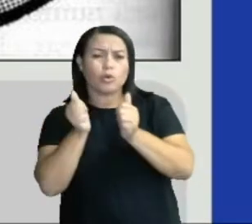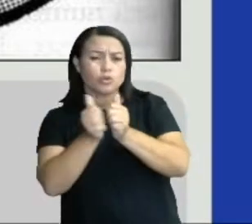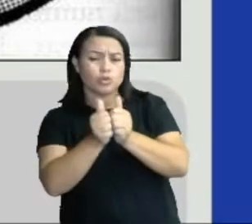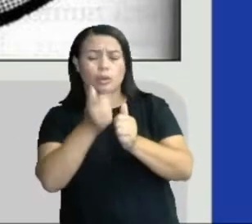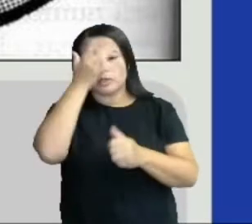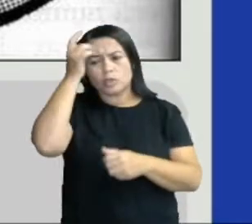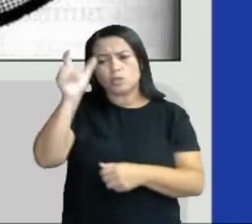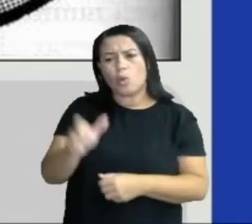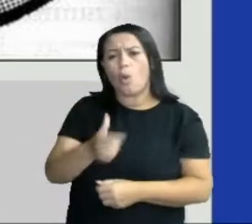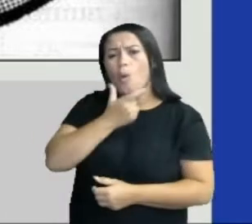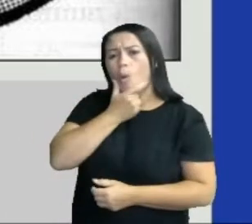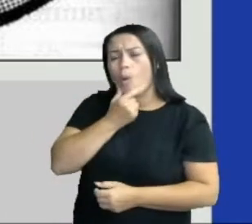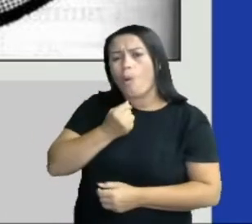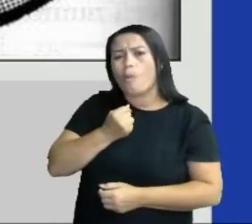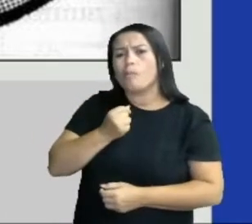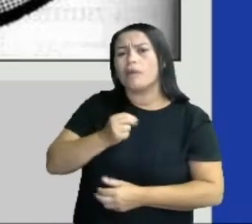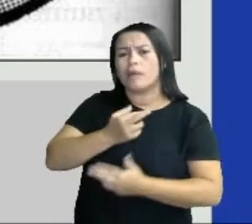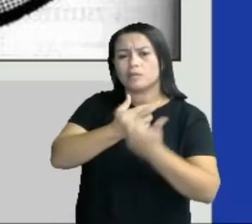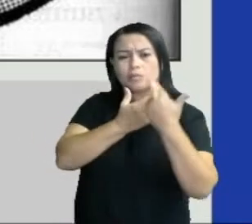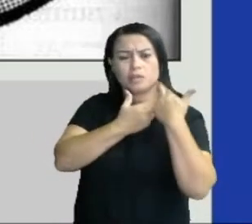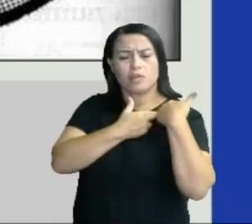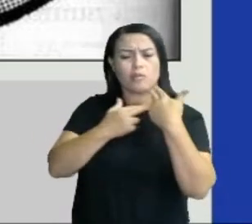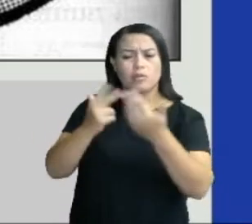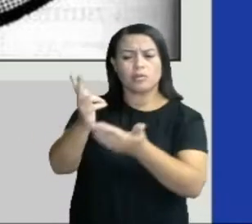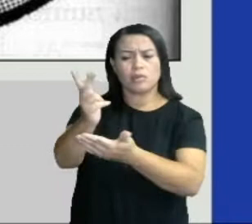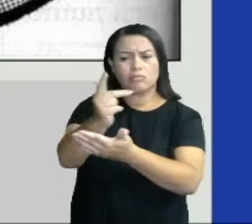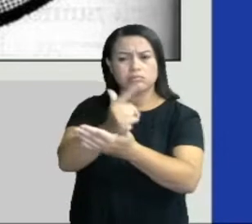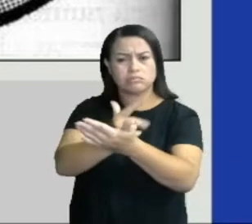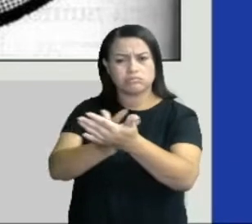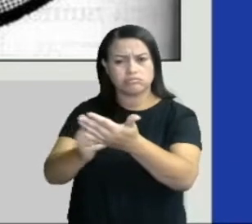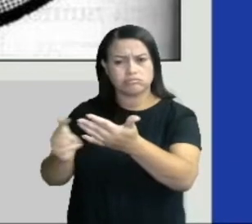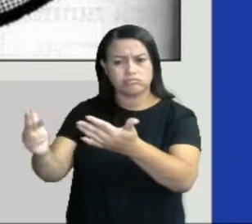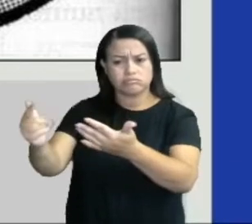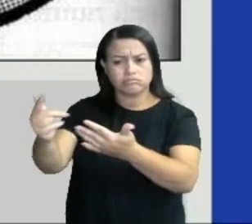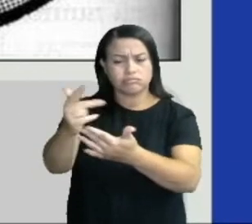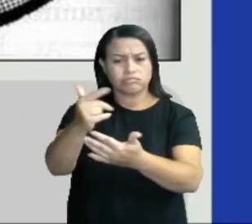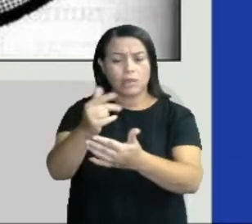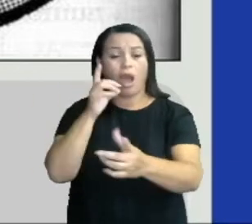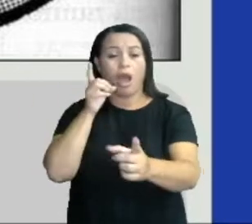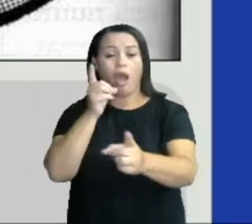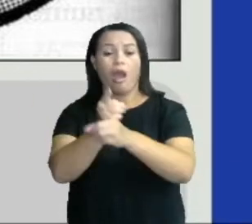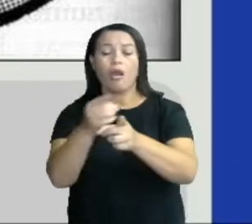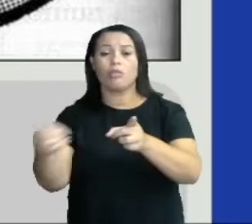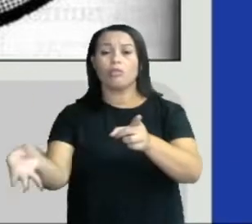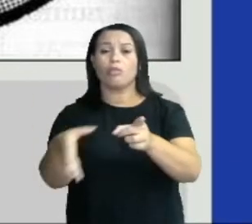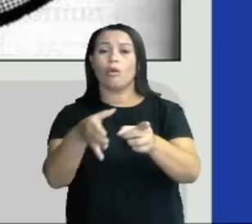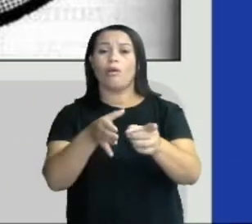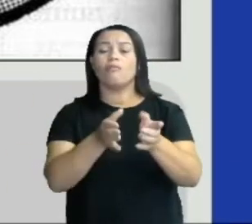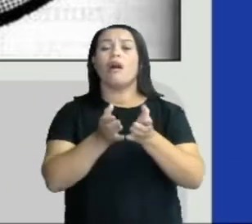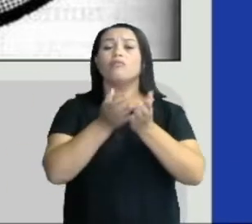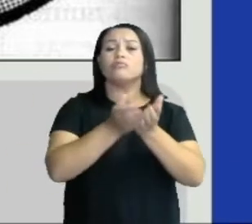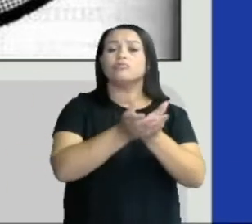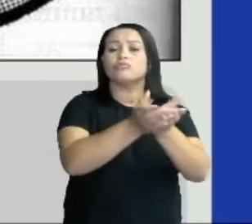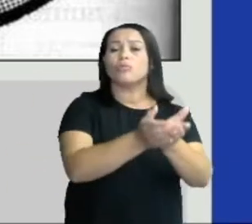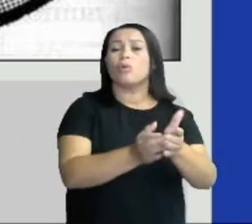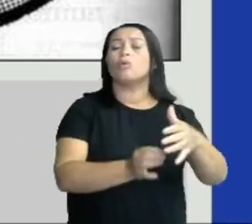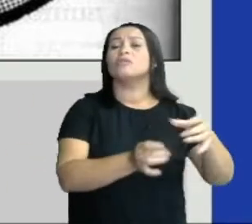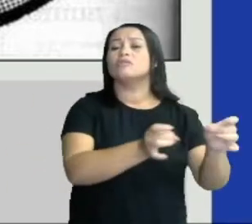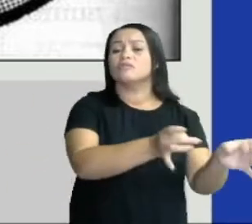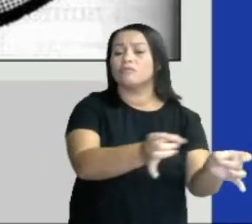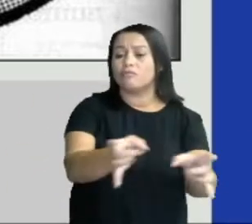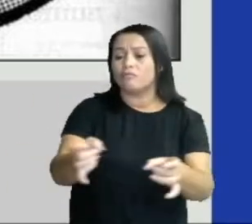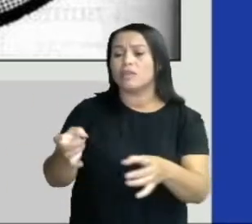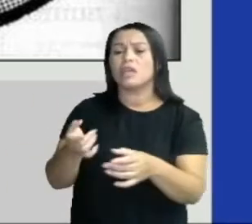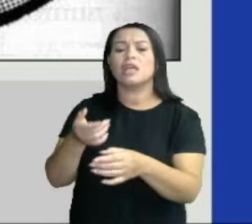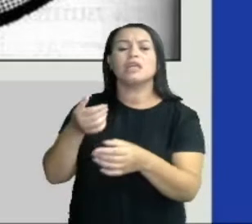cara responsável por estar mapeando todos os locais descobertos, né? Ou seja, as novas rotas comerciais, né? Novas áreas